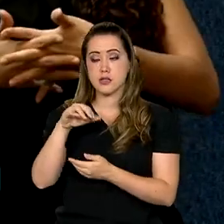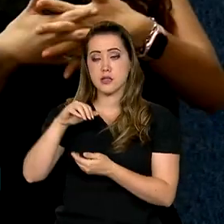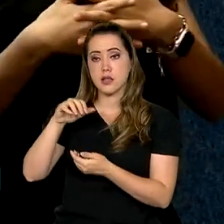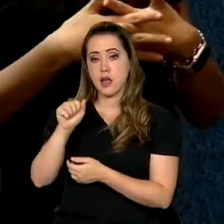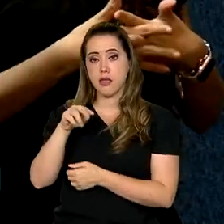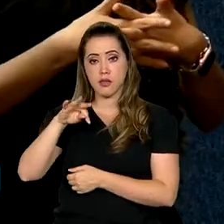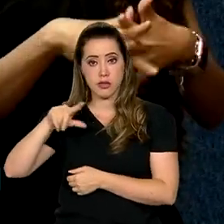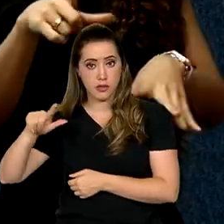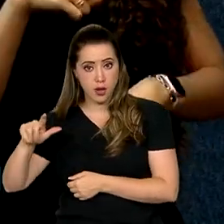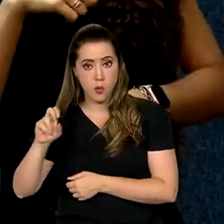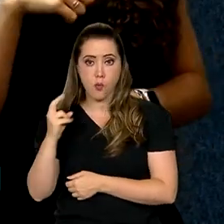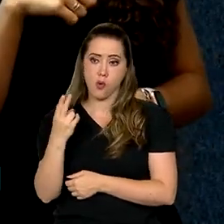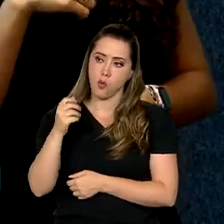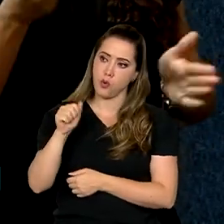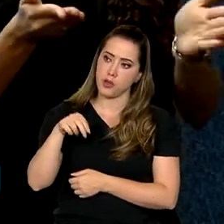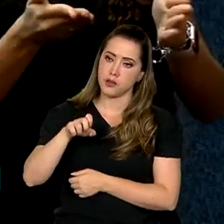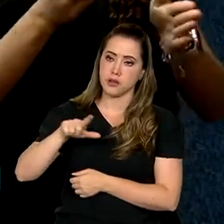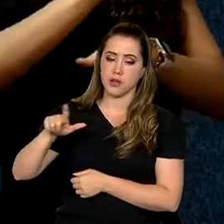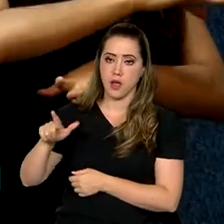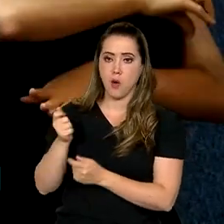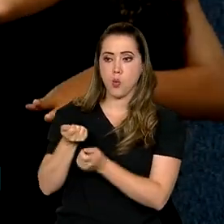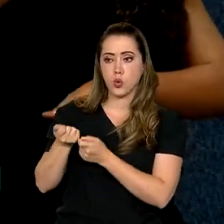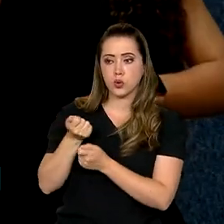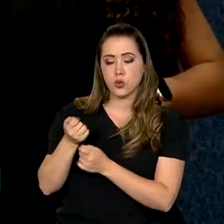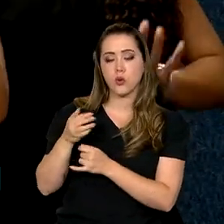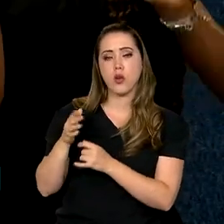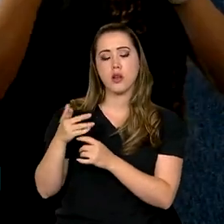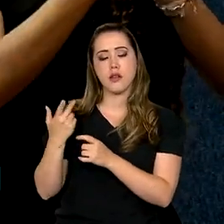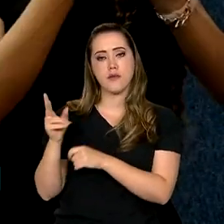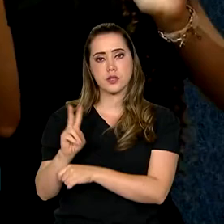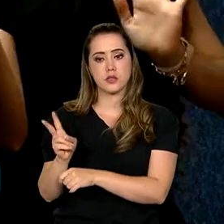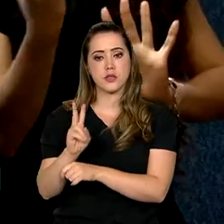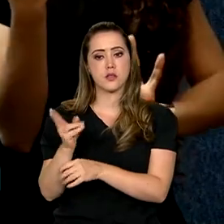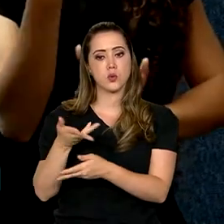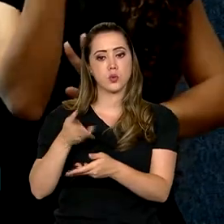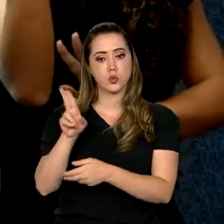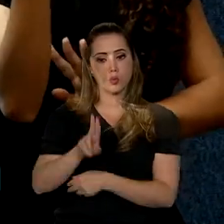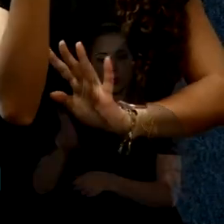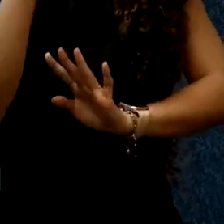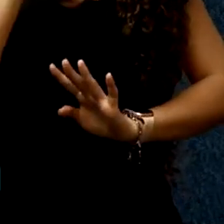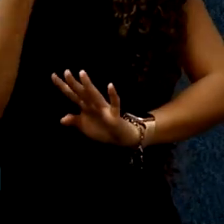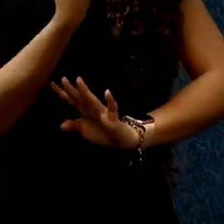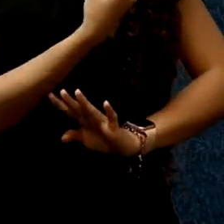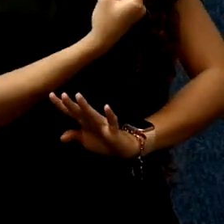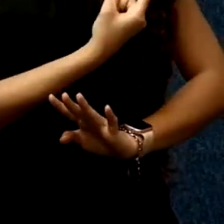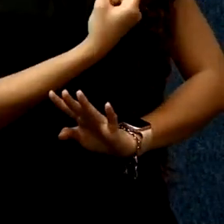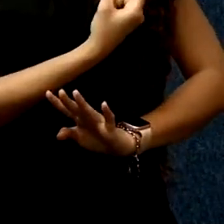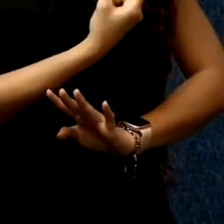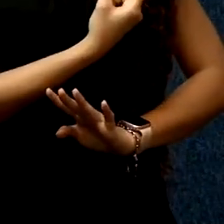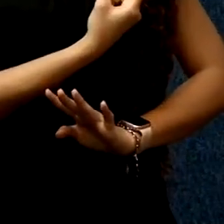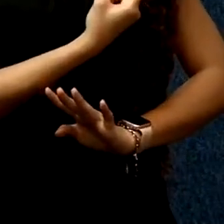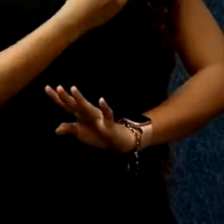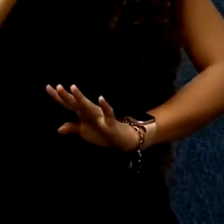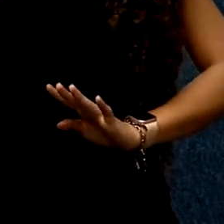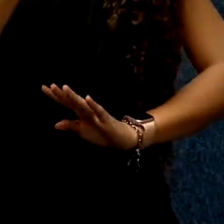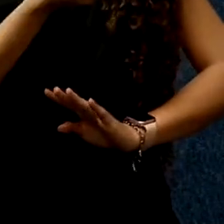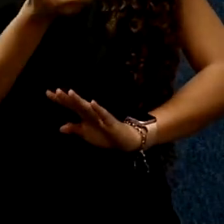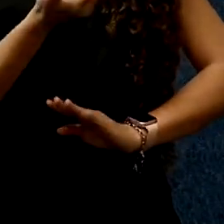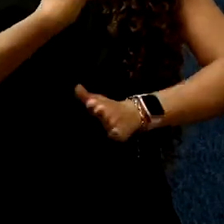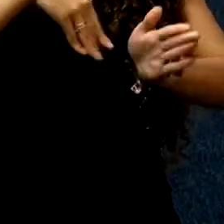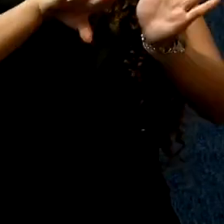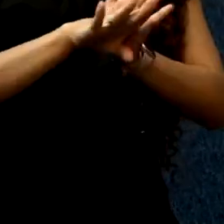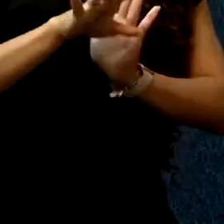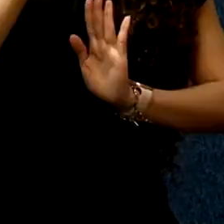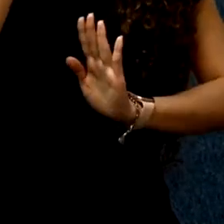o controle e a fiscalização do compartilhamento. Nós caminhamos no sentido de resolver